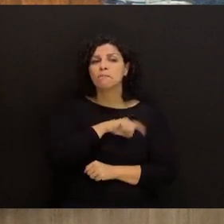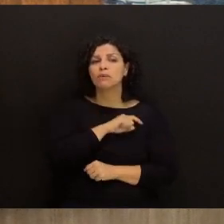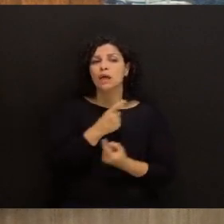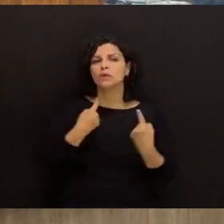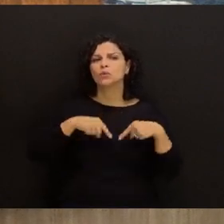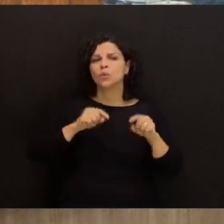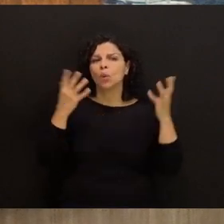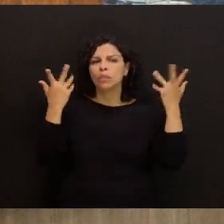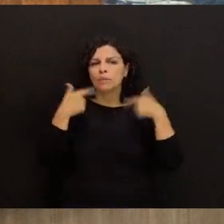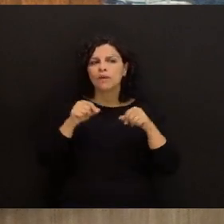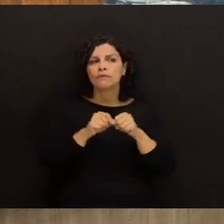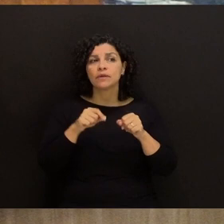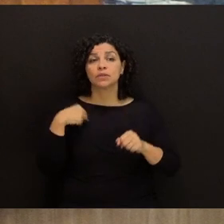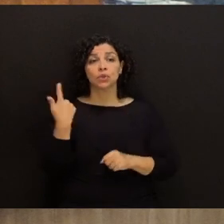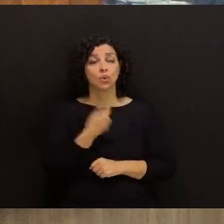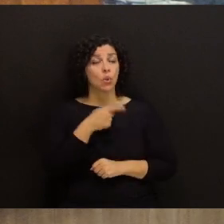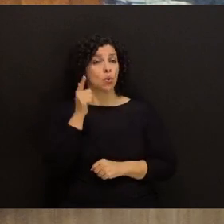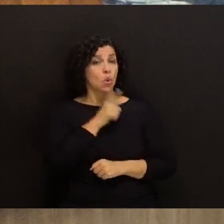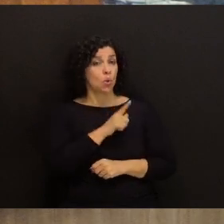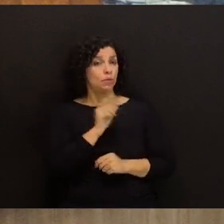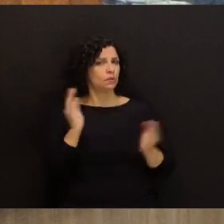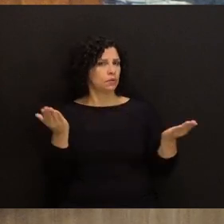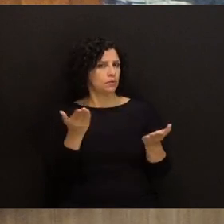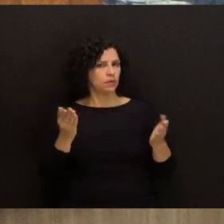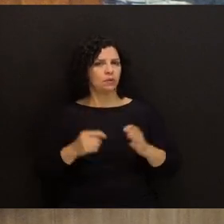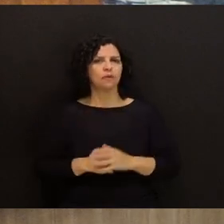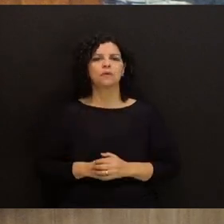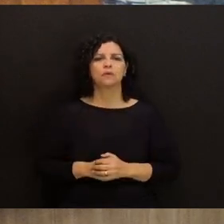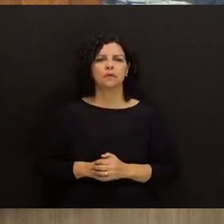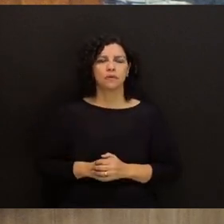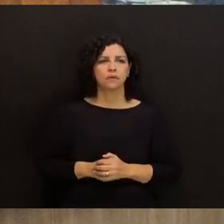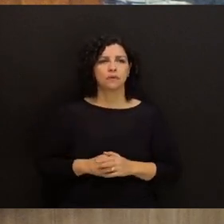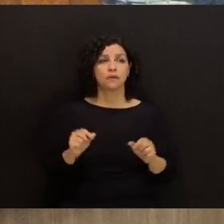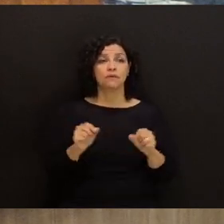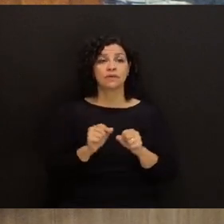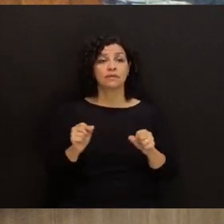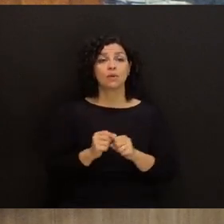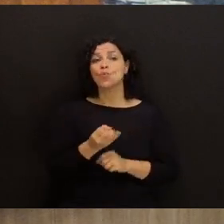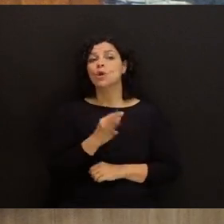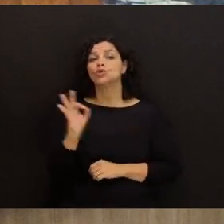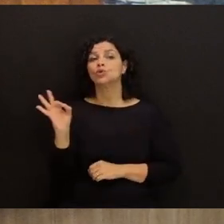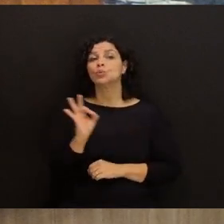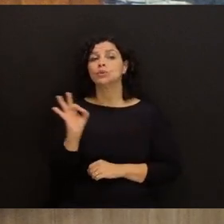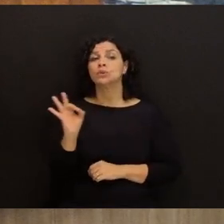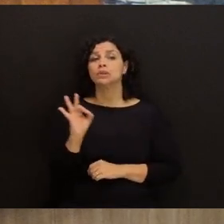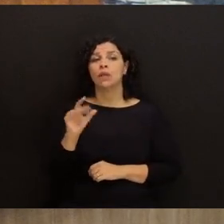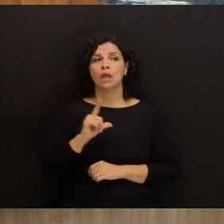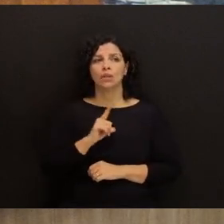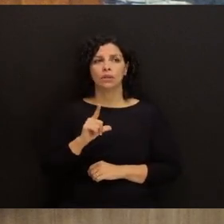enquanto nós não conseguimos destinar um percentual